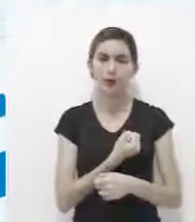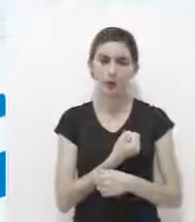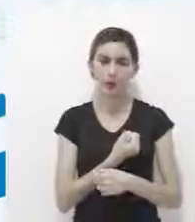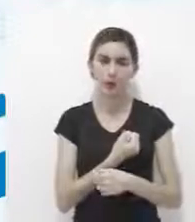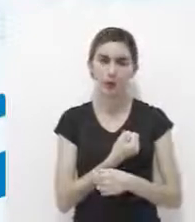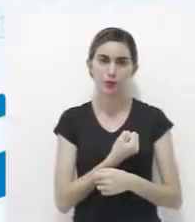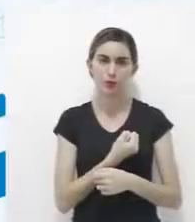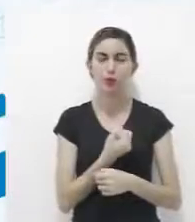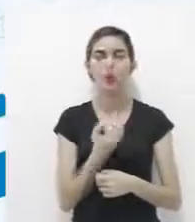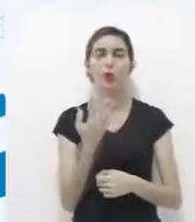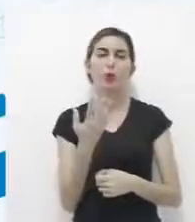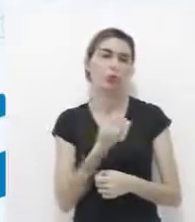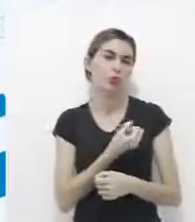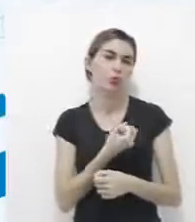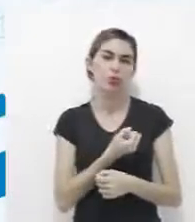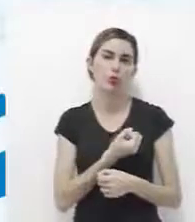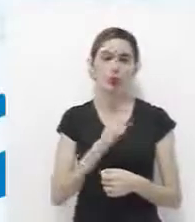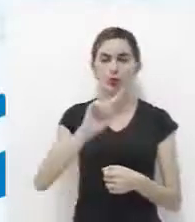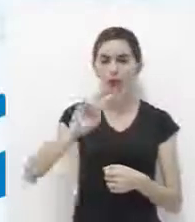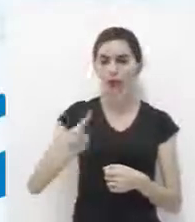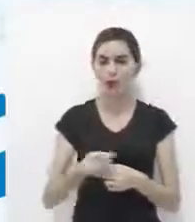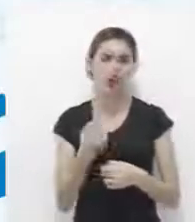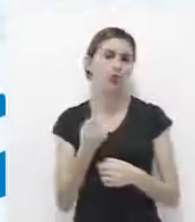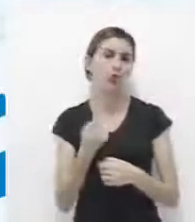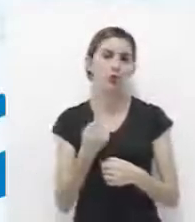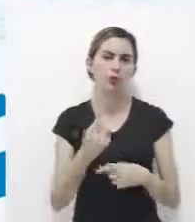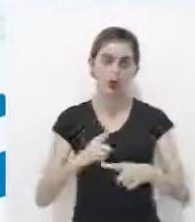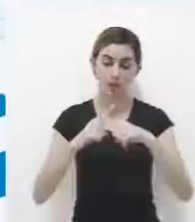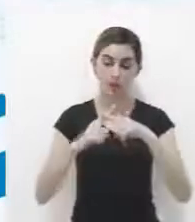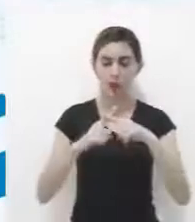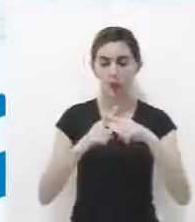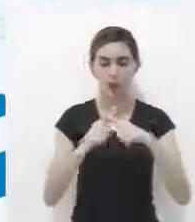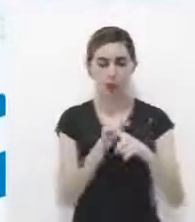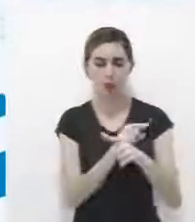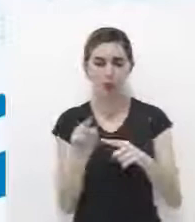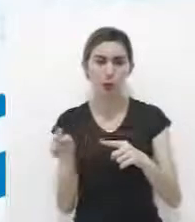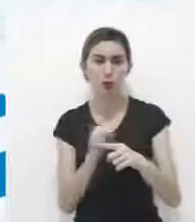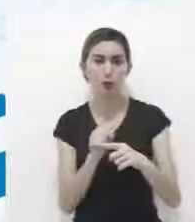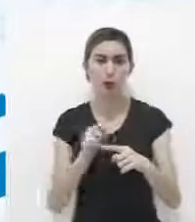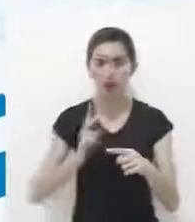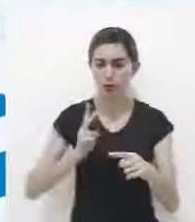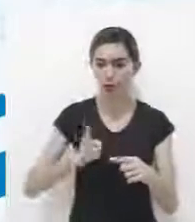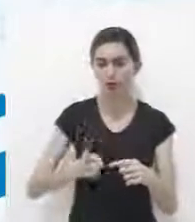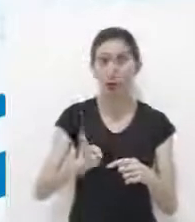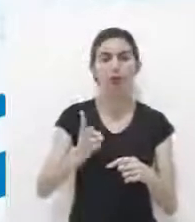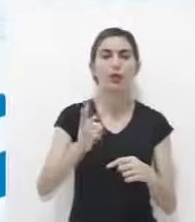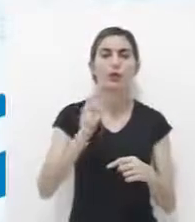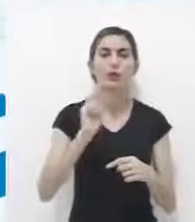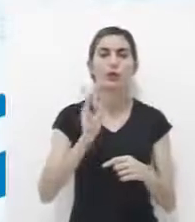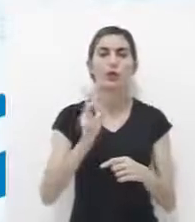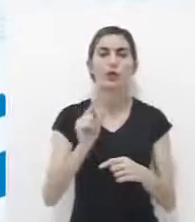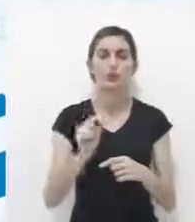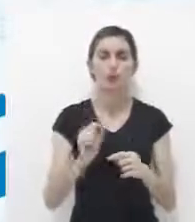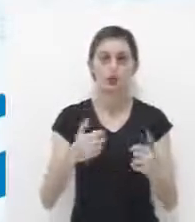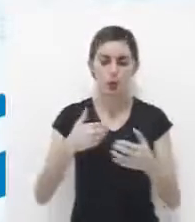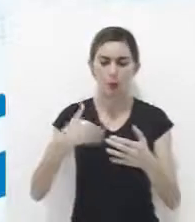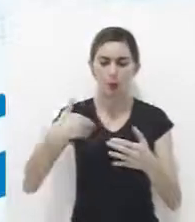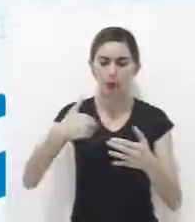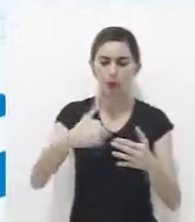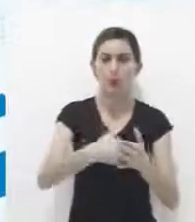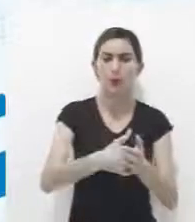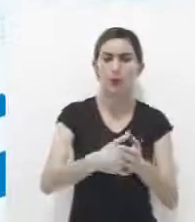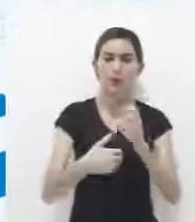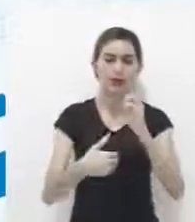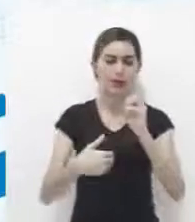um número, vou dizer assim, número com vírgula, quando você multiplica um pelo outro, a tendência é ele ir